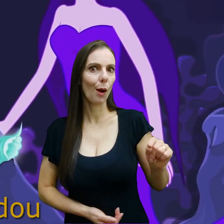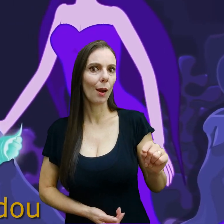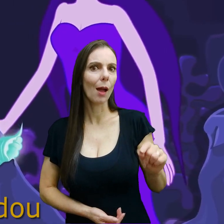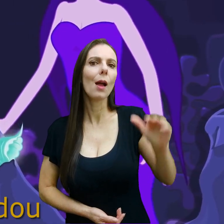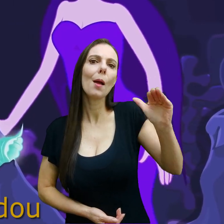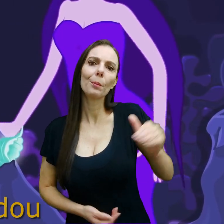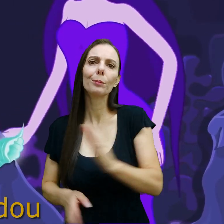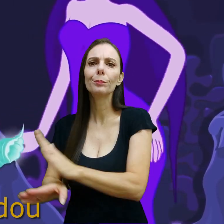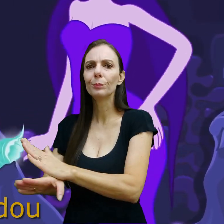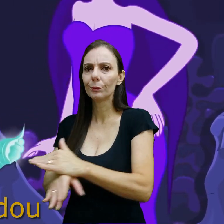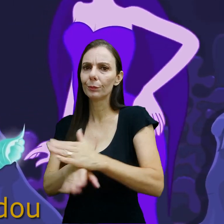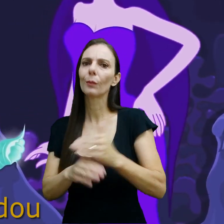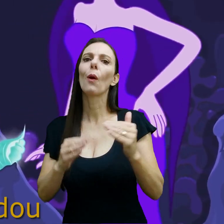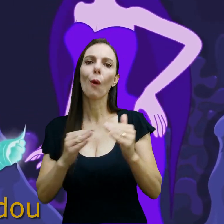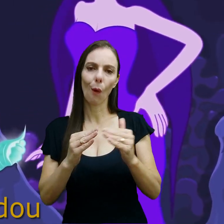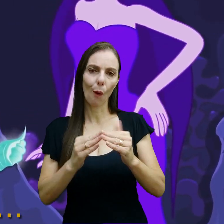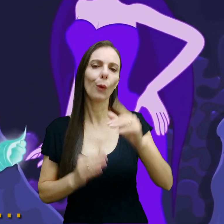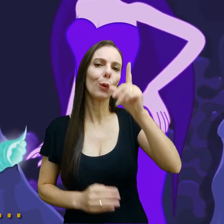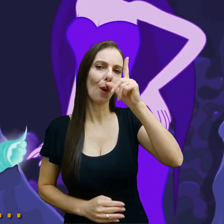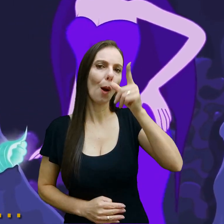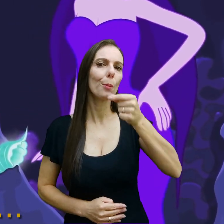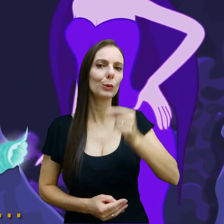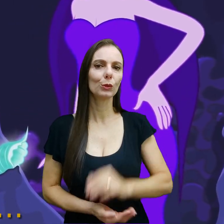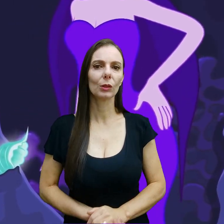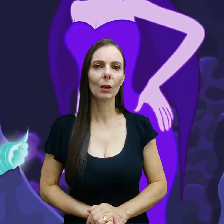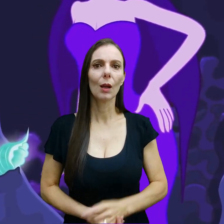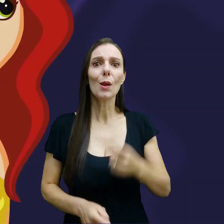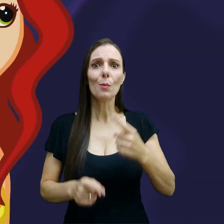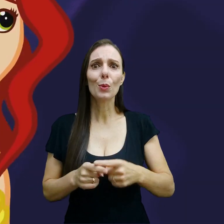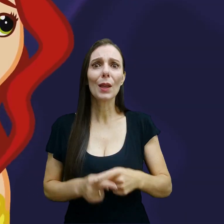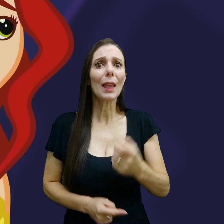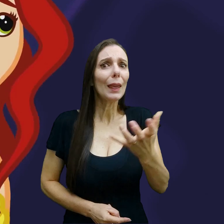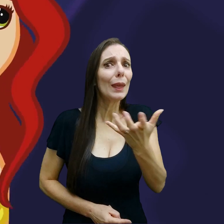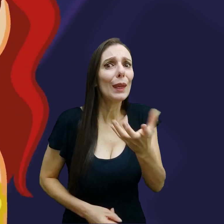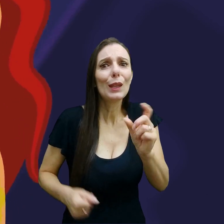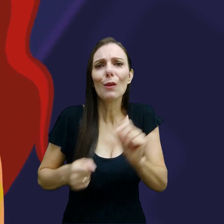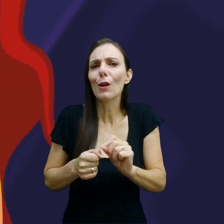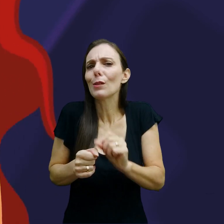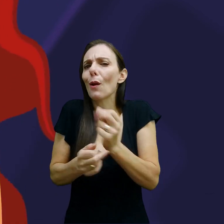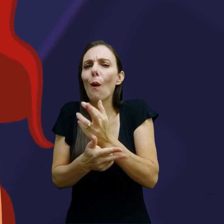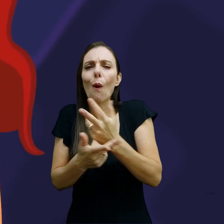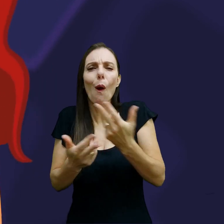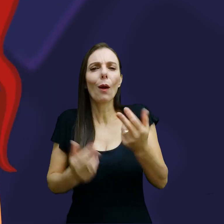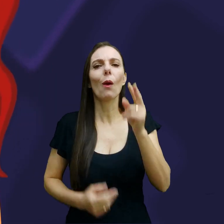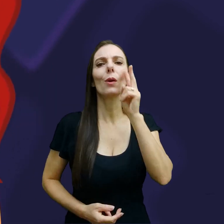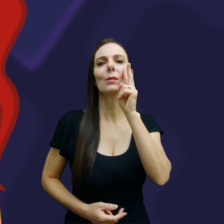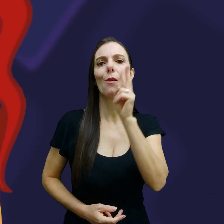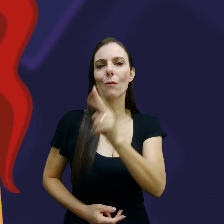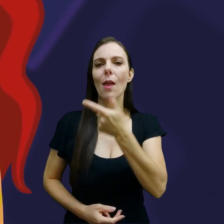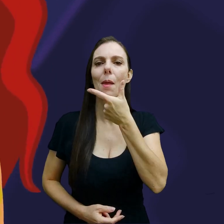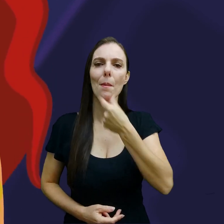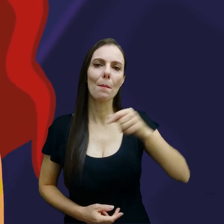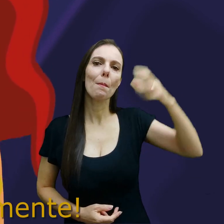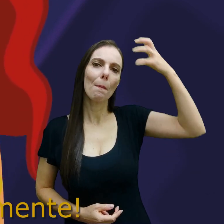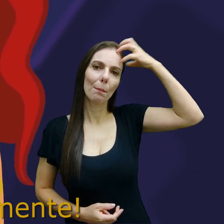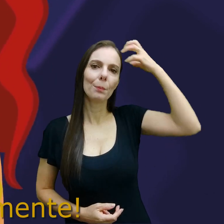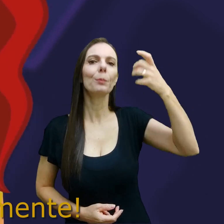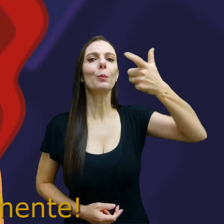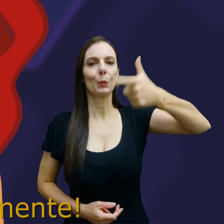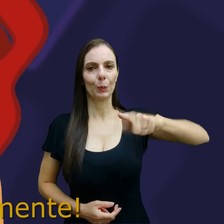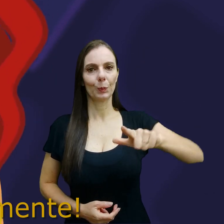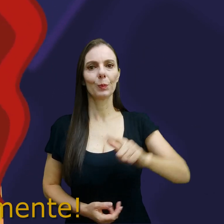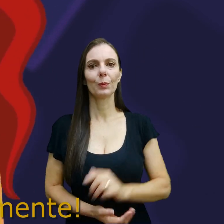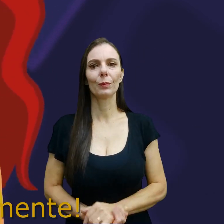escolha, a pequena sereia concordou com os termos da bruxa, porque ela realmente estava pronta para fazer qualquer coisa para